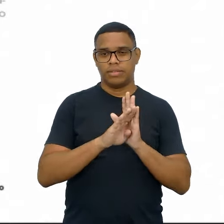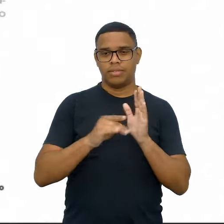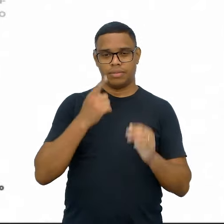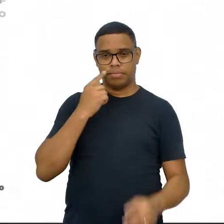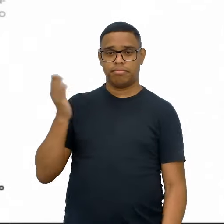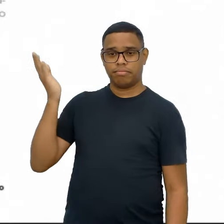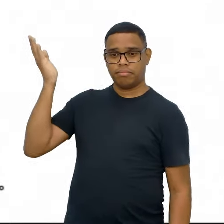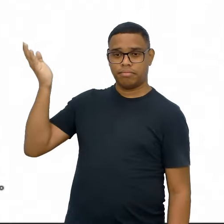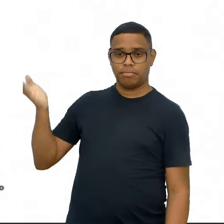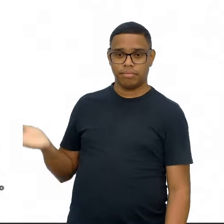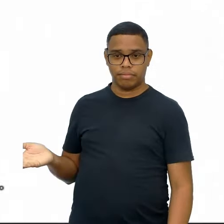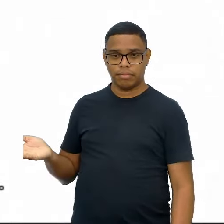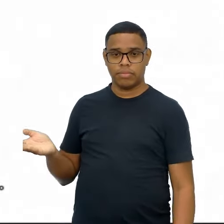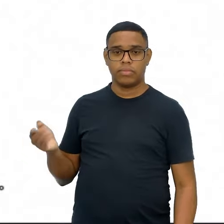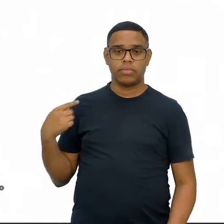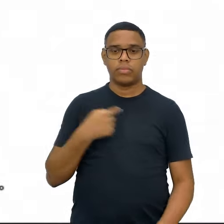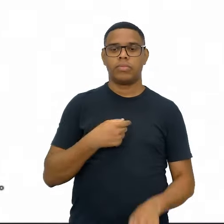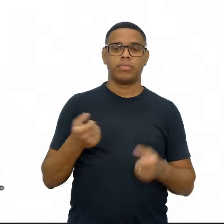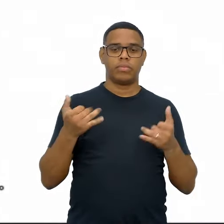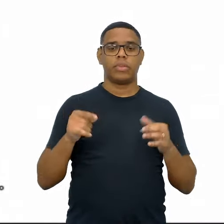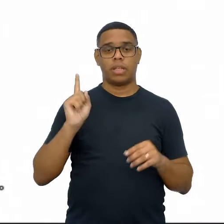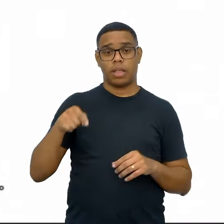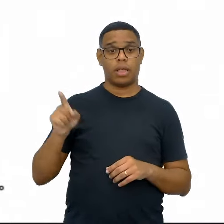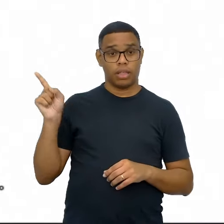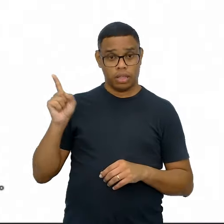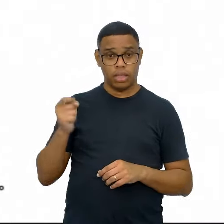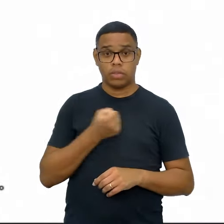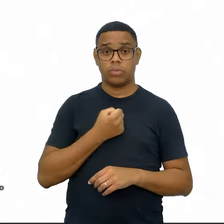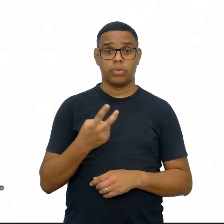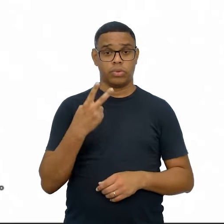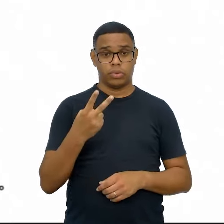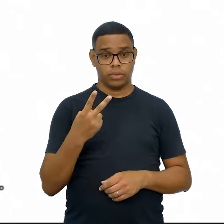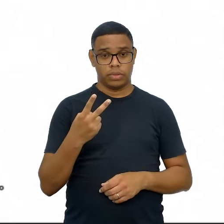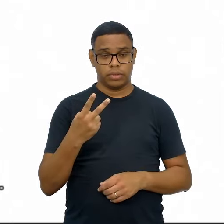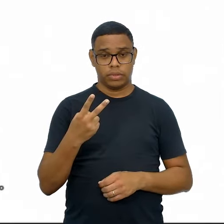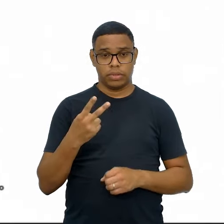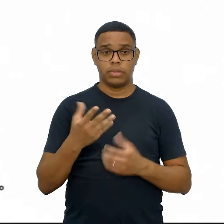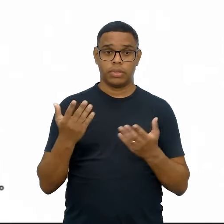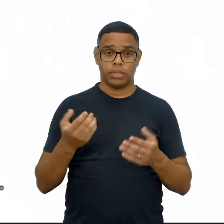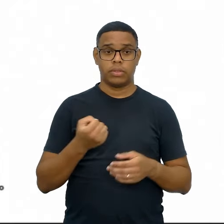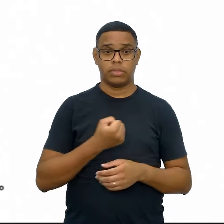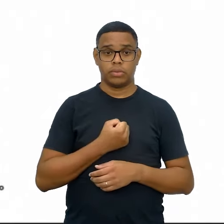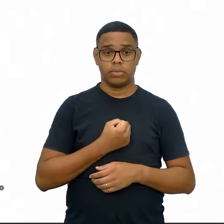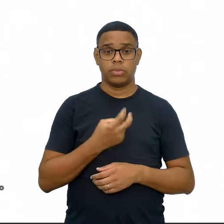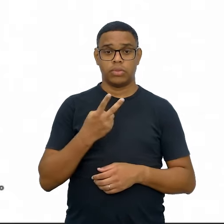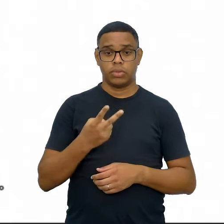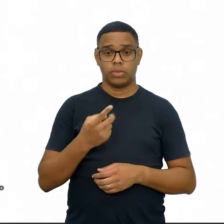mas onde a gente vai entrar é nessa daqui, na 2, tá? Então,